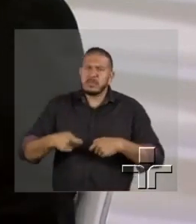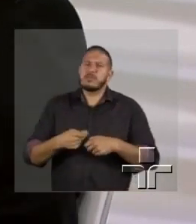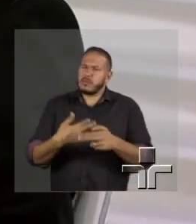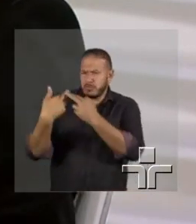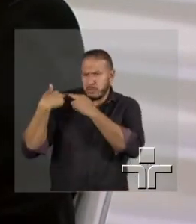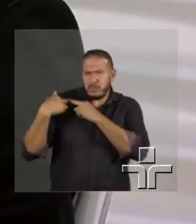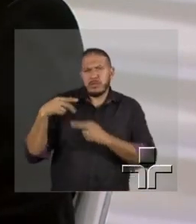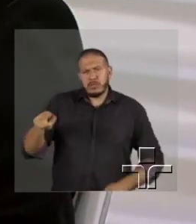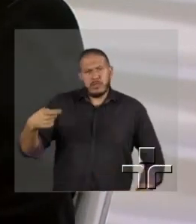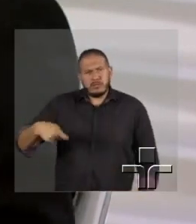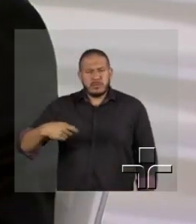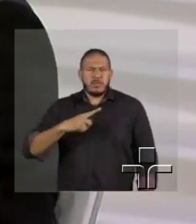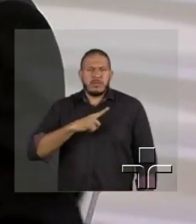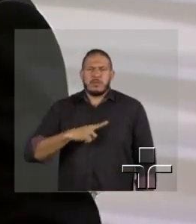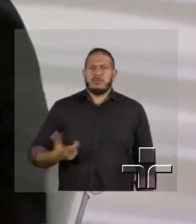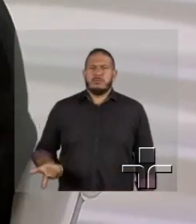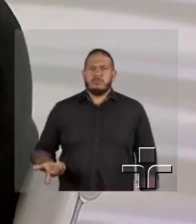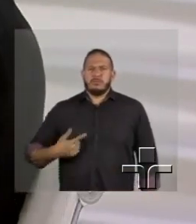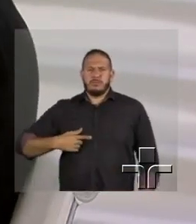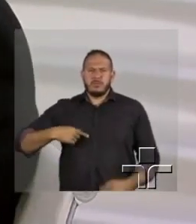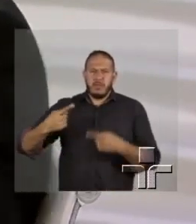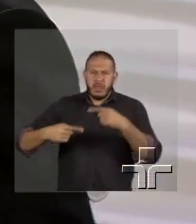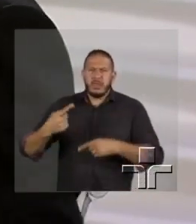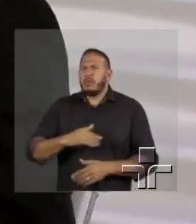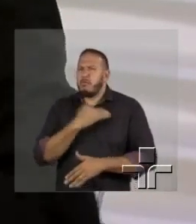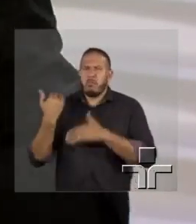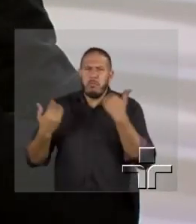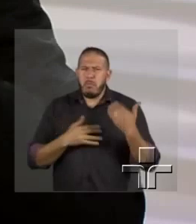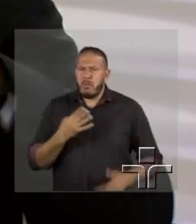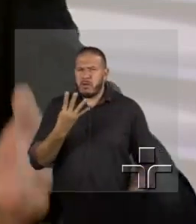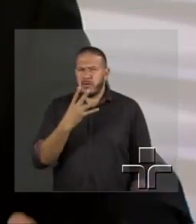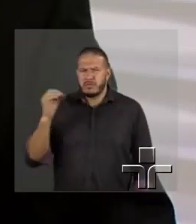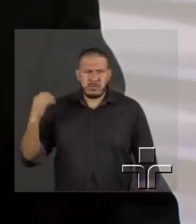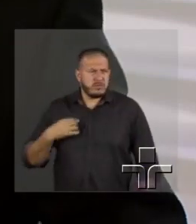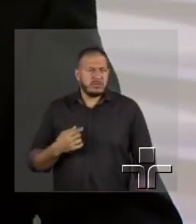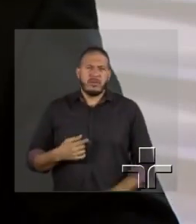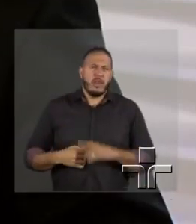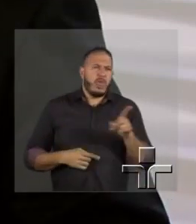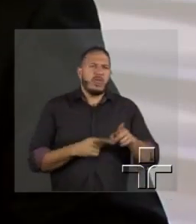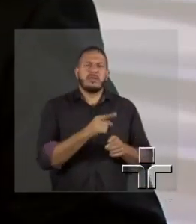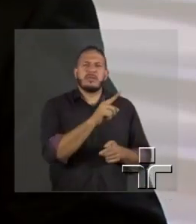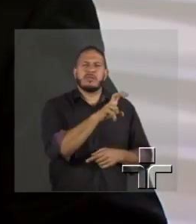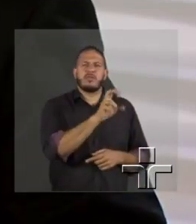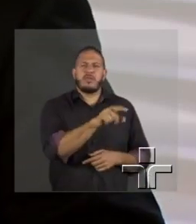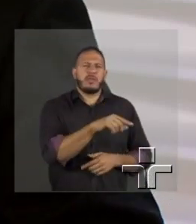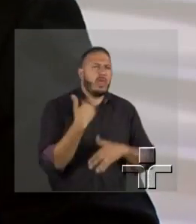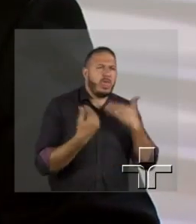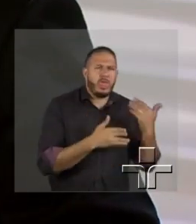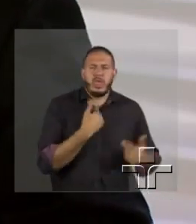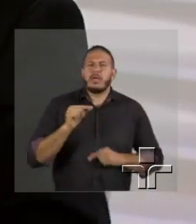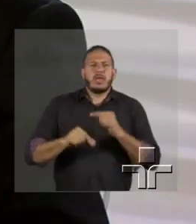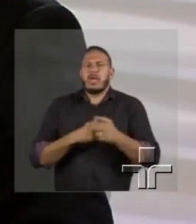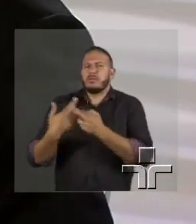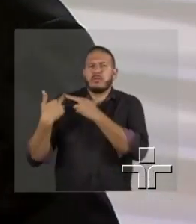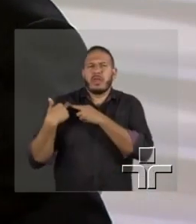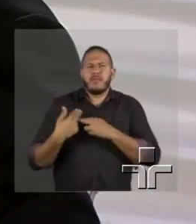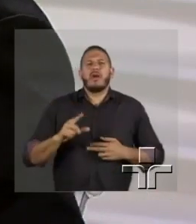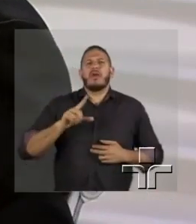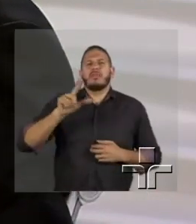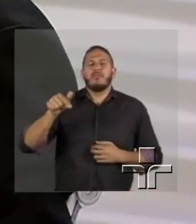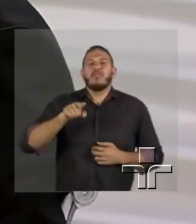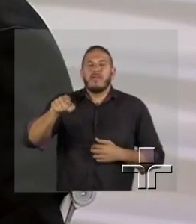bem. Então, eu tenho uma condição física boa mesmo para a idade, mas está fora de idade para esse tipo de coisa. Mas se tivesse uma